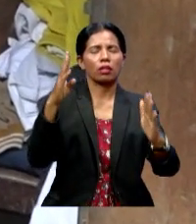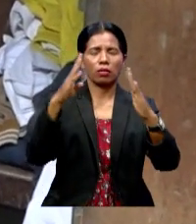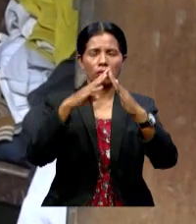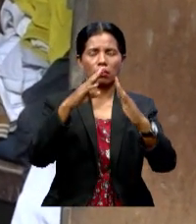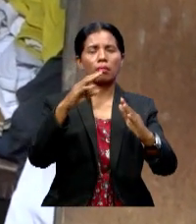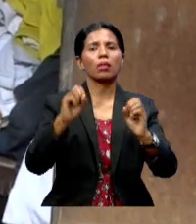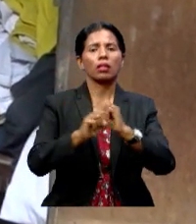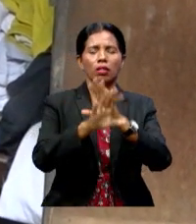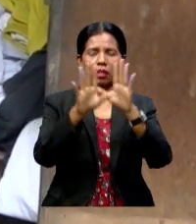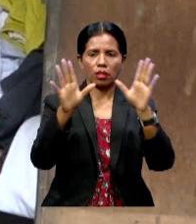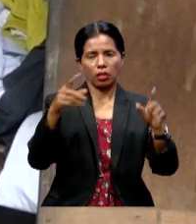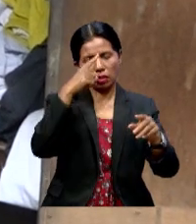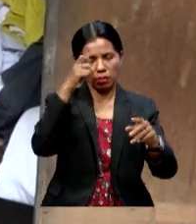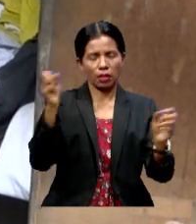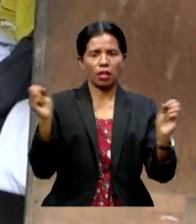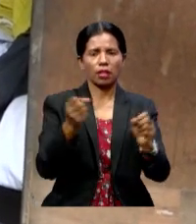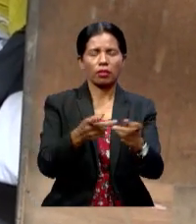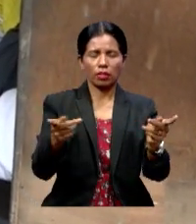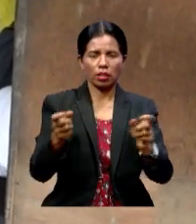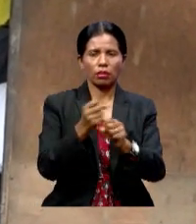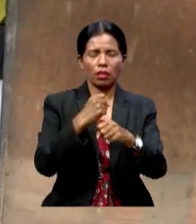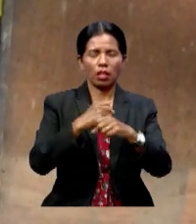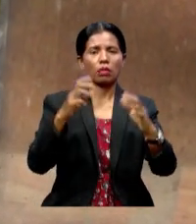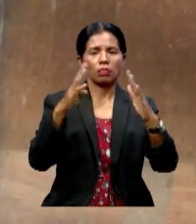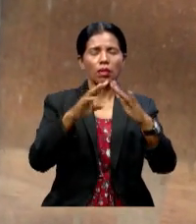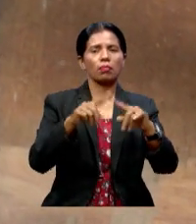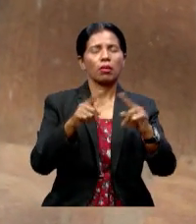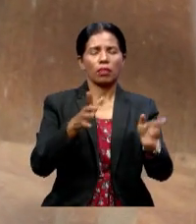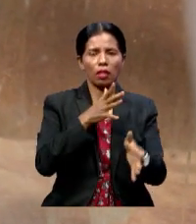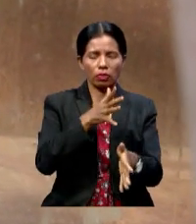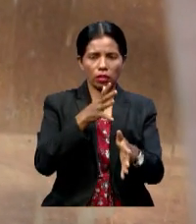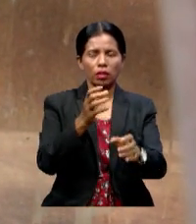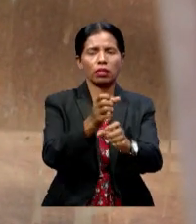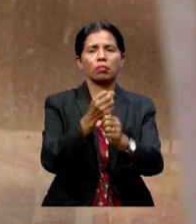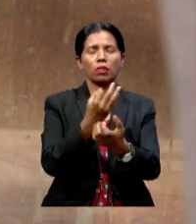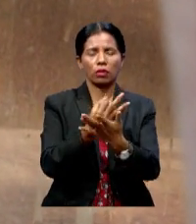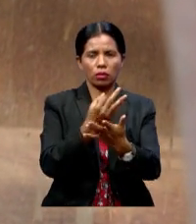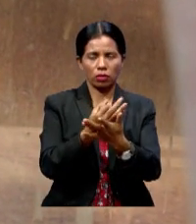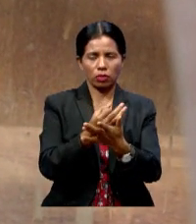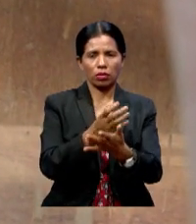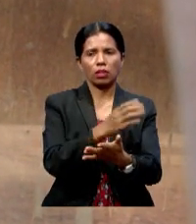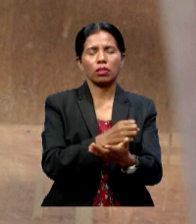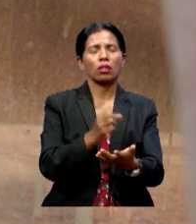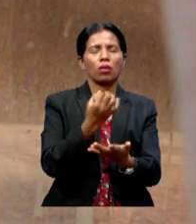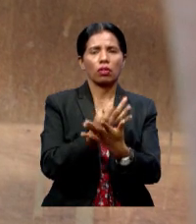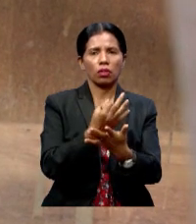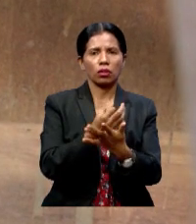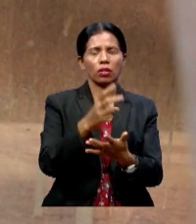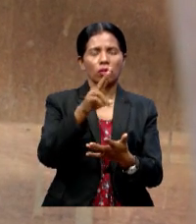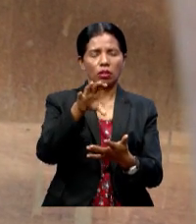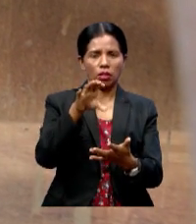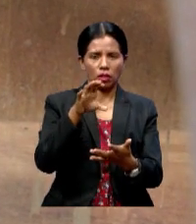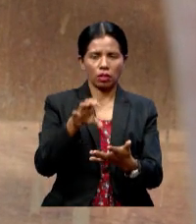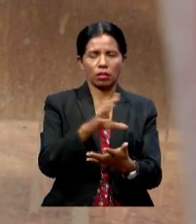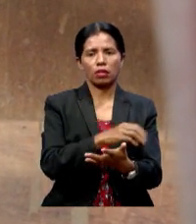povo, tamba la irai ato construir uma ne, mebe avo Laurinda simo osan idosos subsídio do aratus rua no